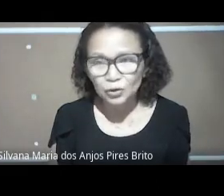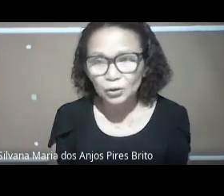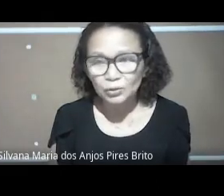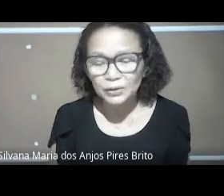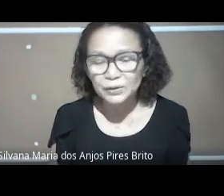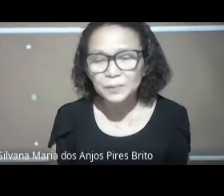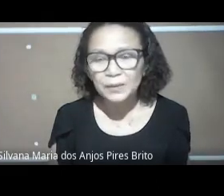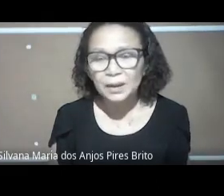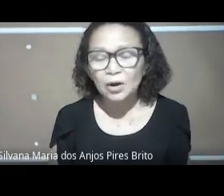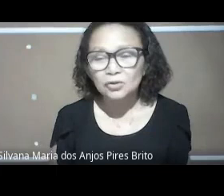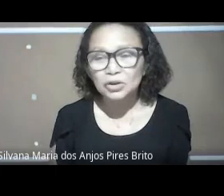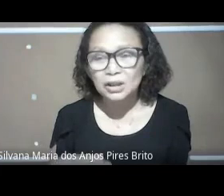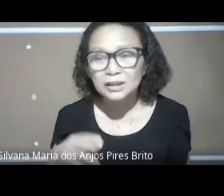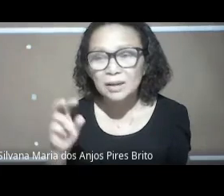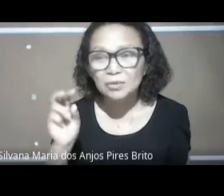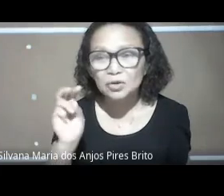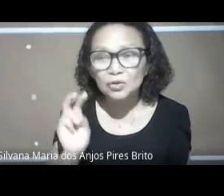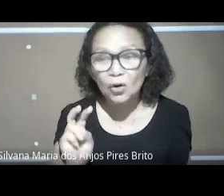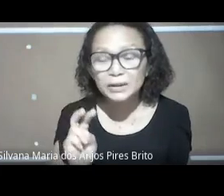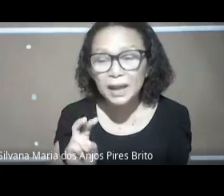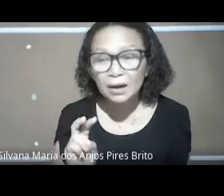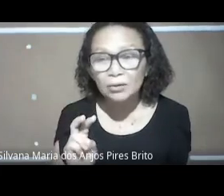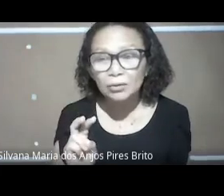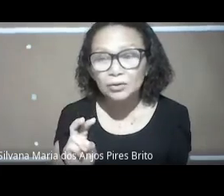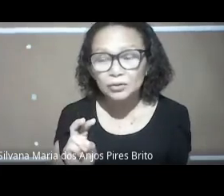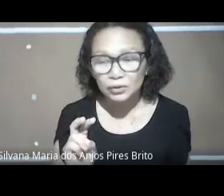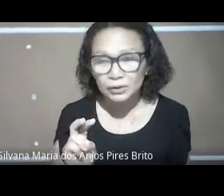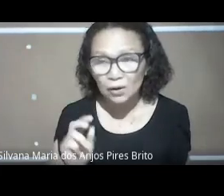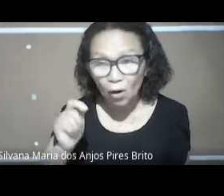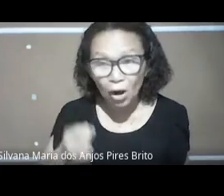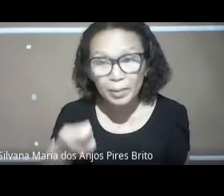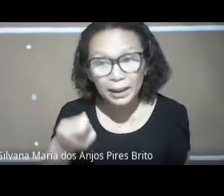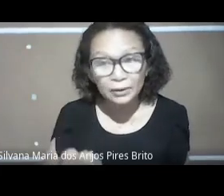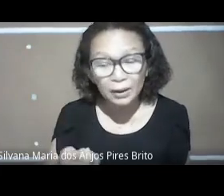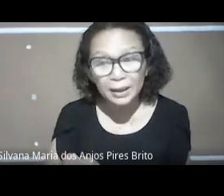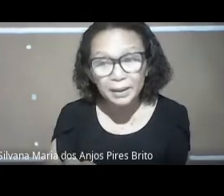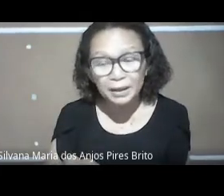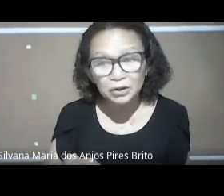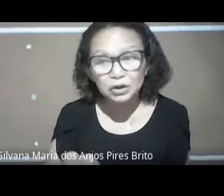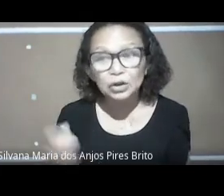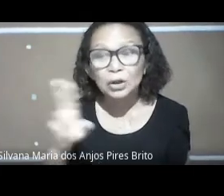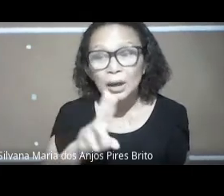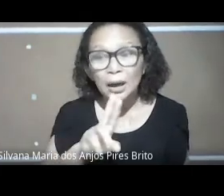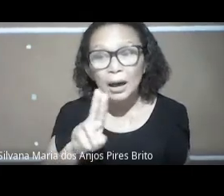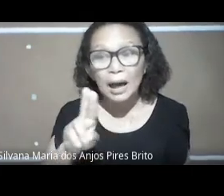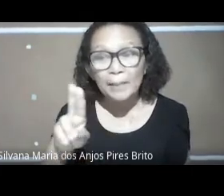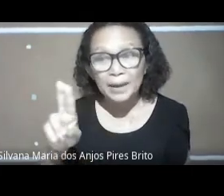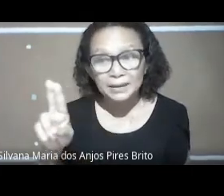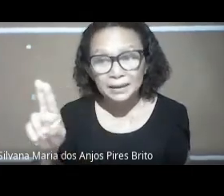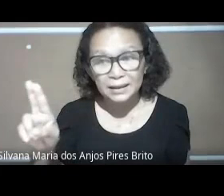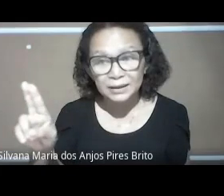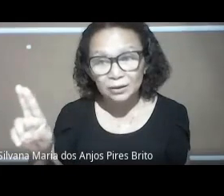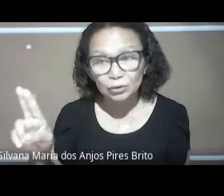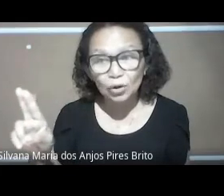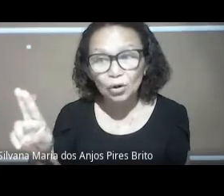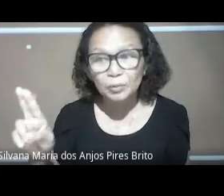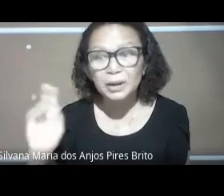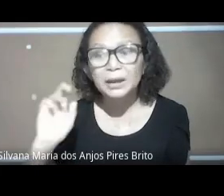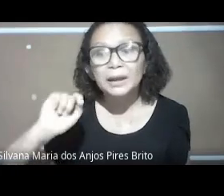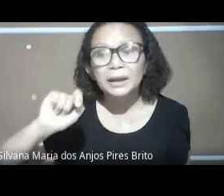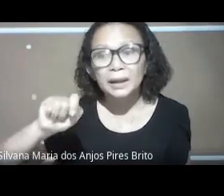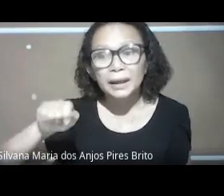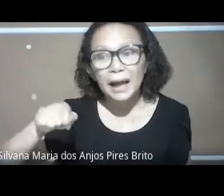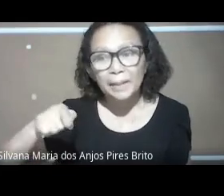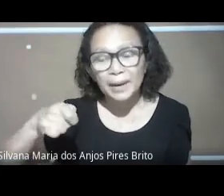entre surdos, nós utilizamos dois recursos, obrigatoriamente. A apresentação do